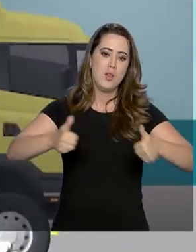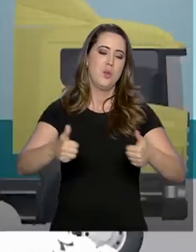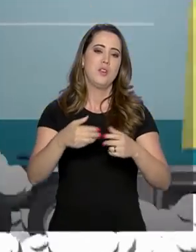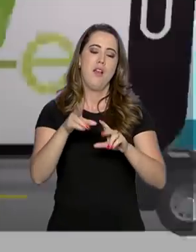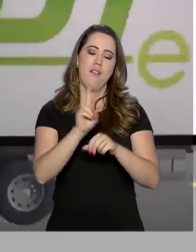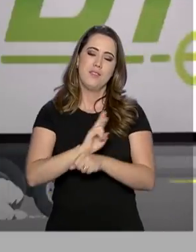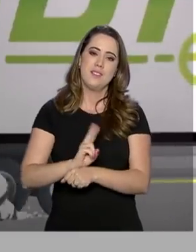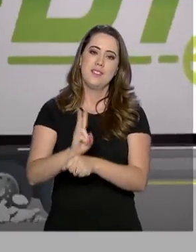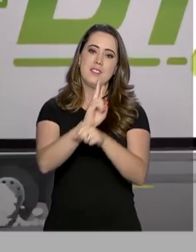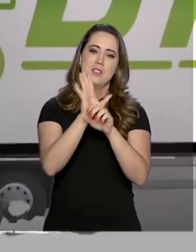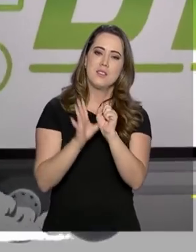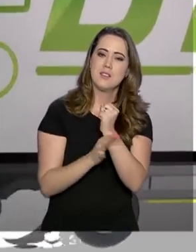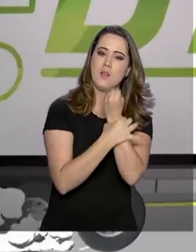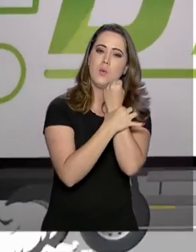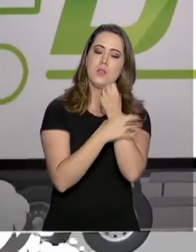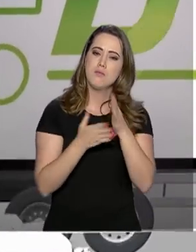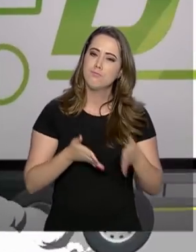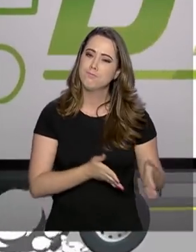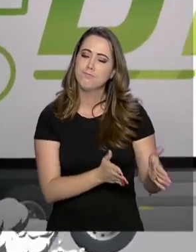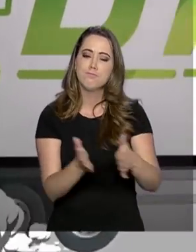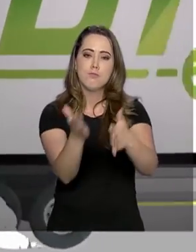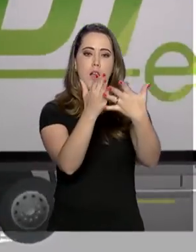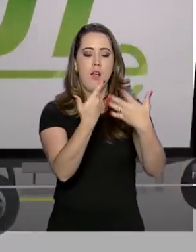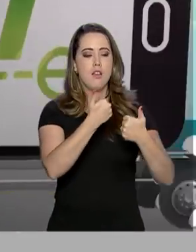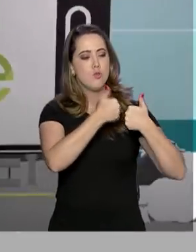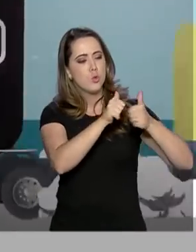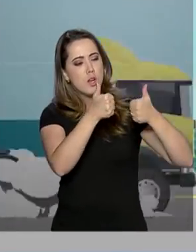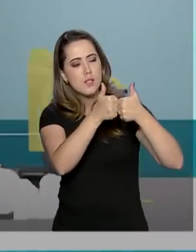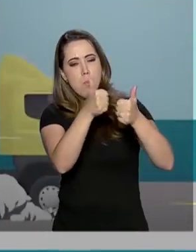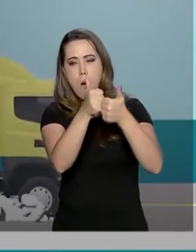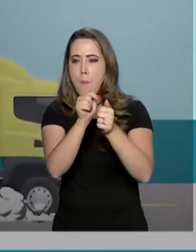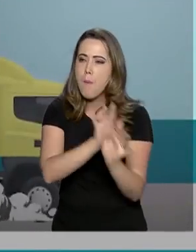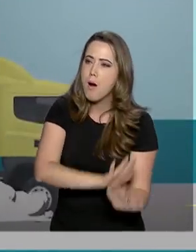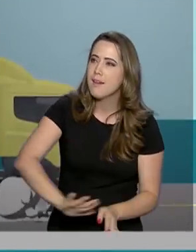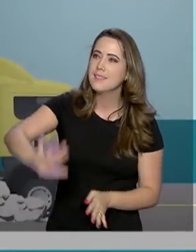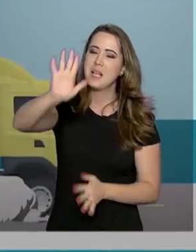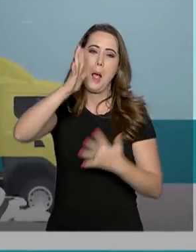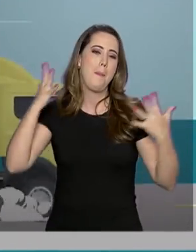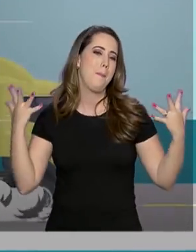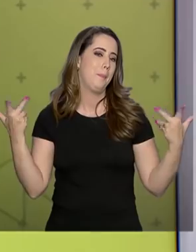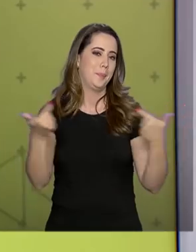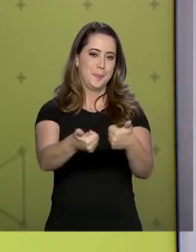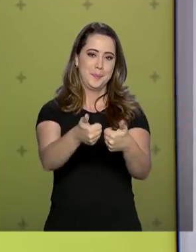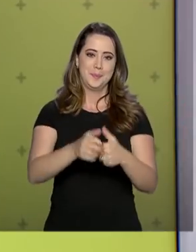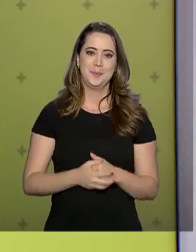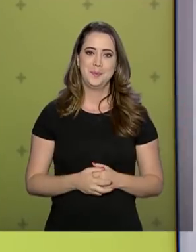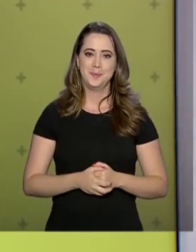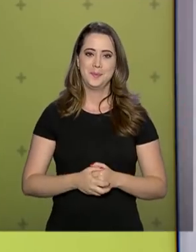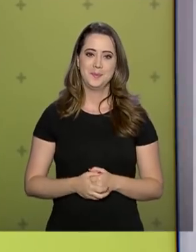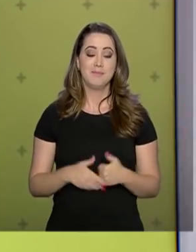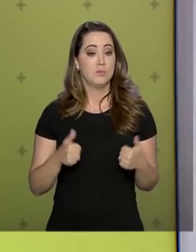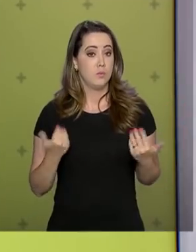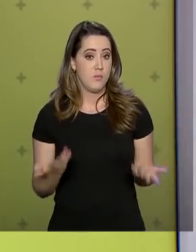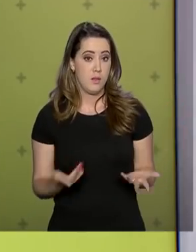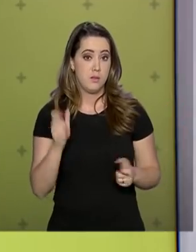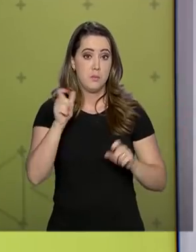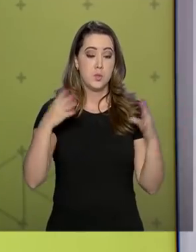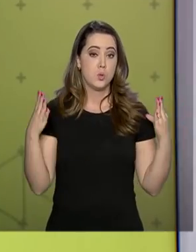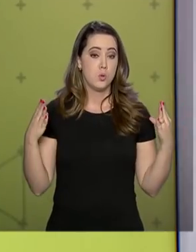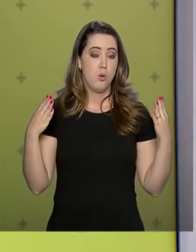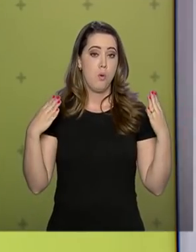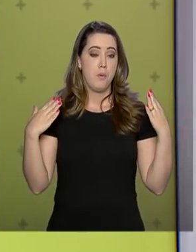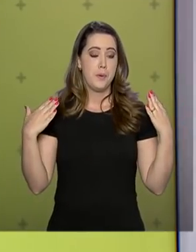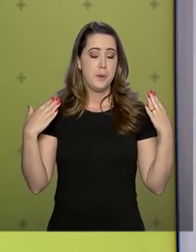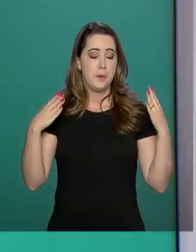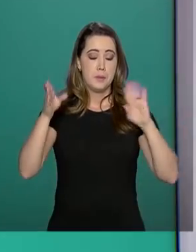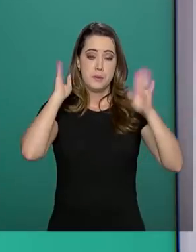a segurança nas estradas e tornar a logística brasileira mais eficiente. Assim, o caminhoneiro vai